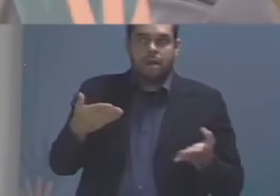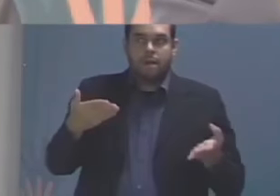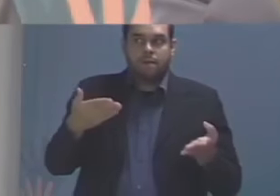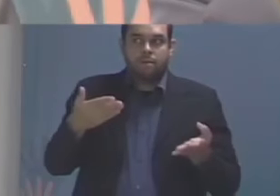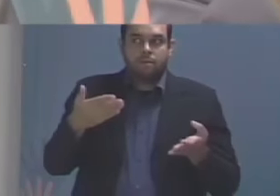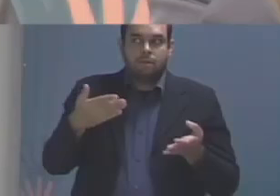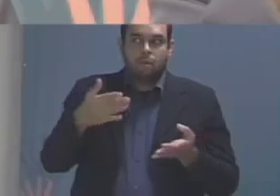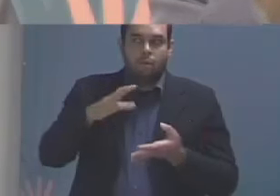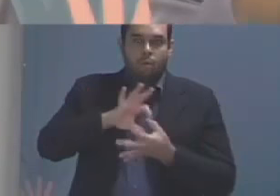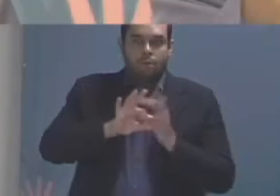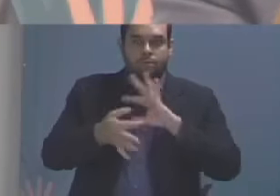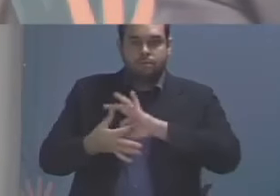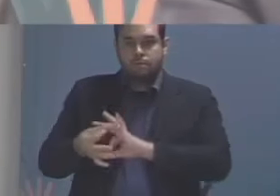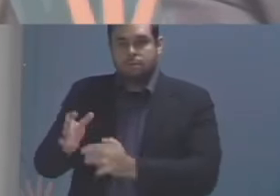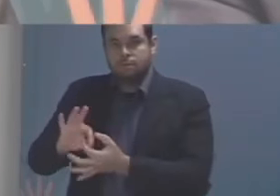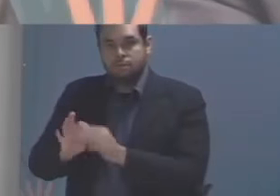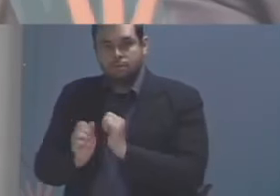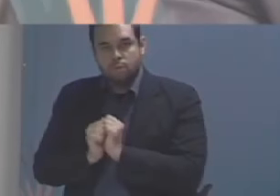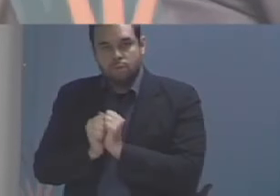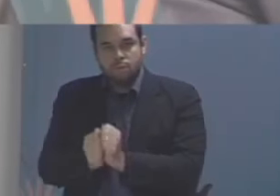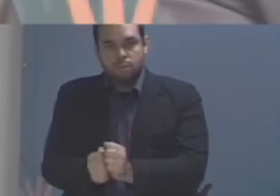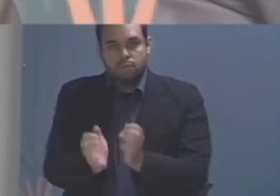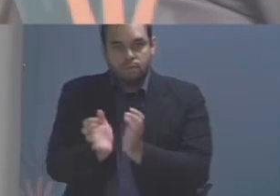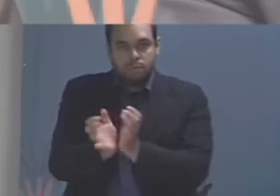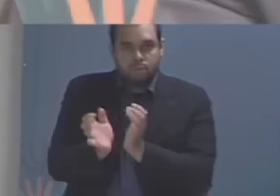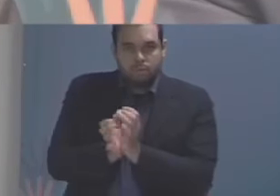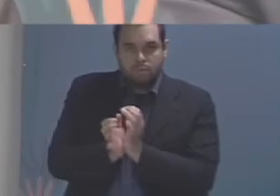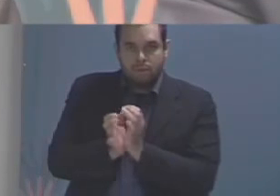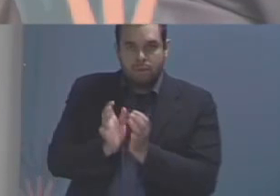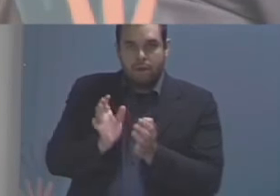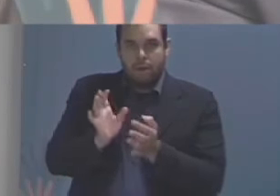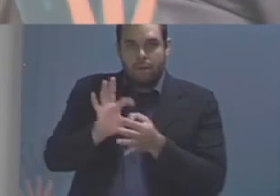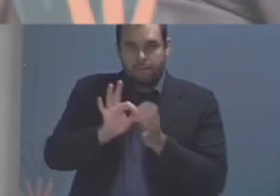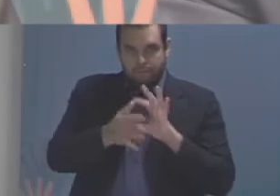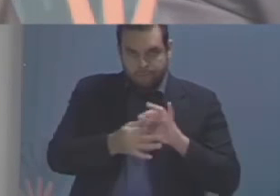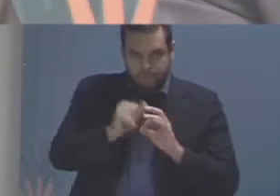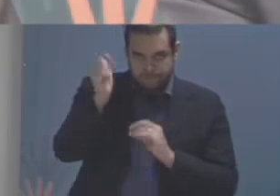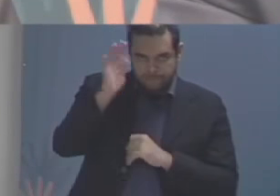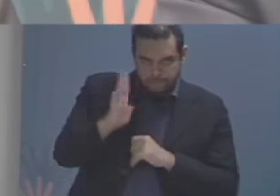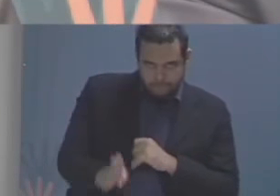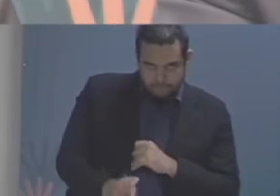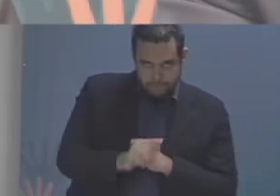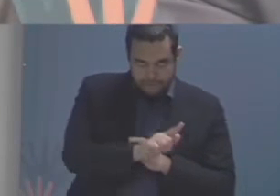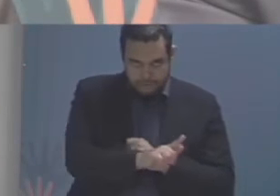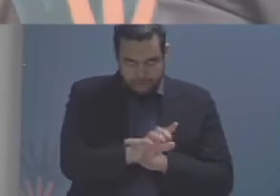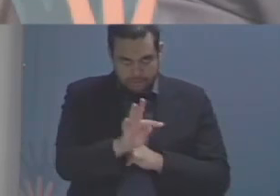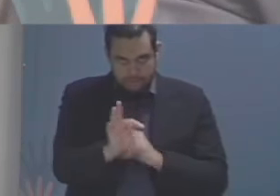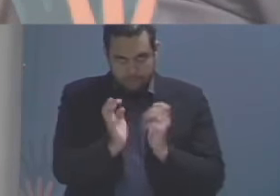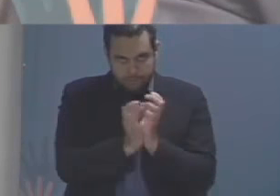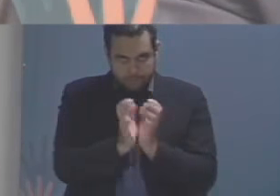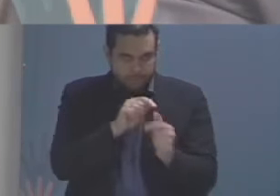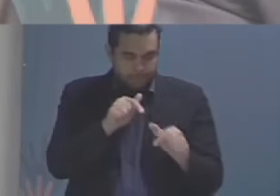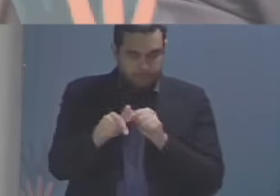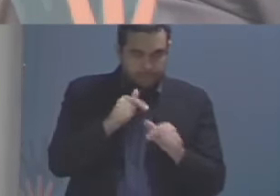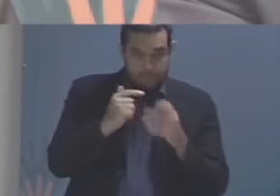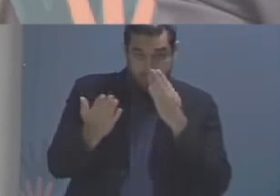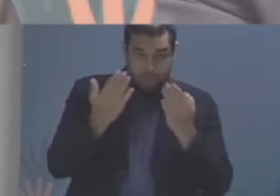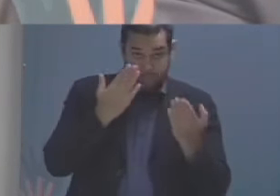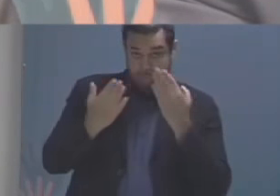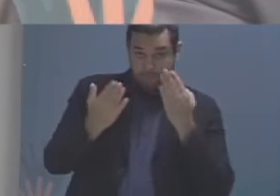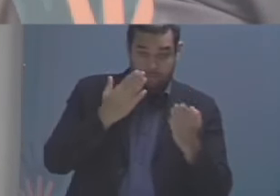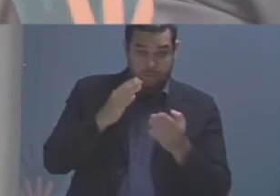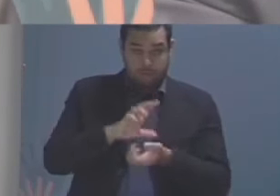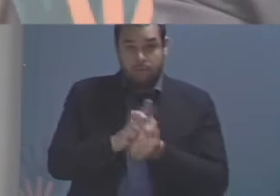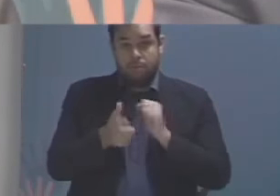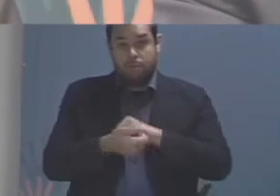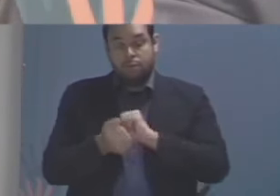das Olimpíadas, um trabalho junto com o Comitê Olímpico Brasileiro, a partir do GT, da Psicologia do Esporte, em parceria com os